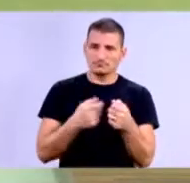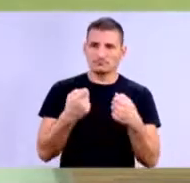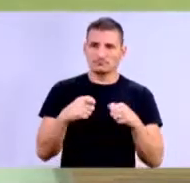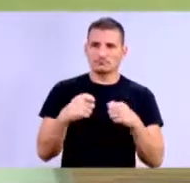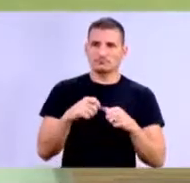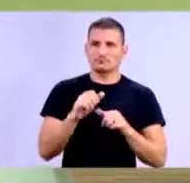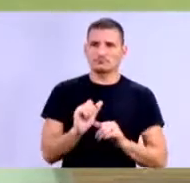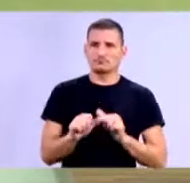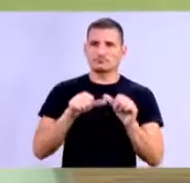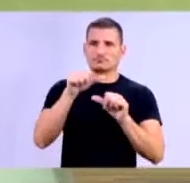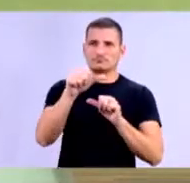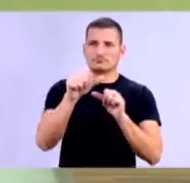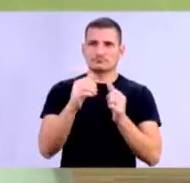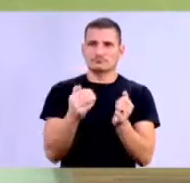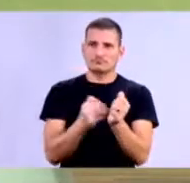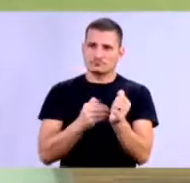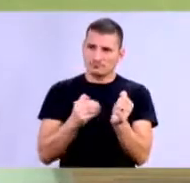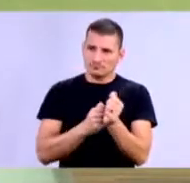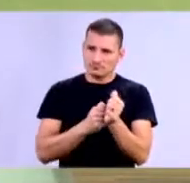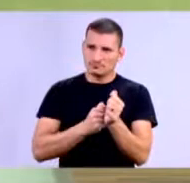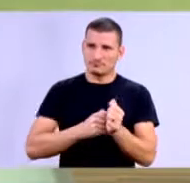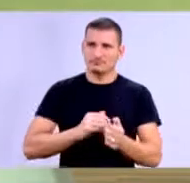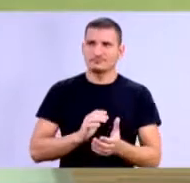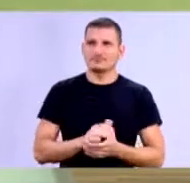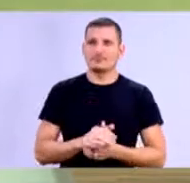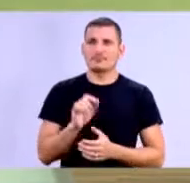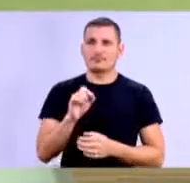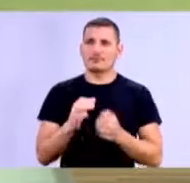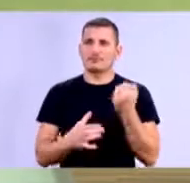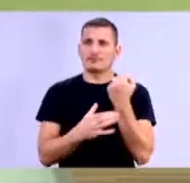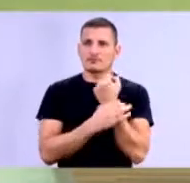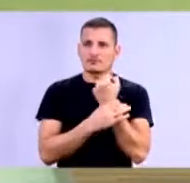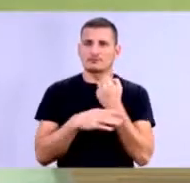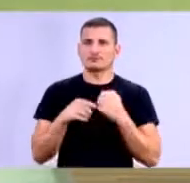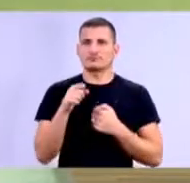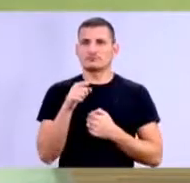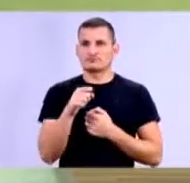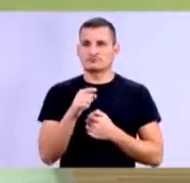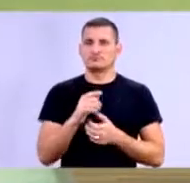necessário automaticamente essa mudança para garantir a você